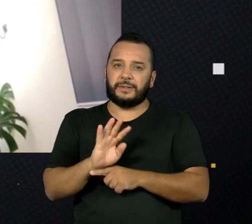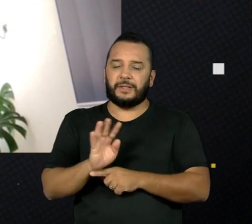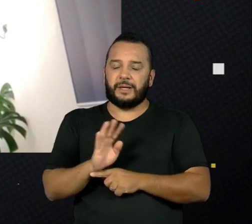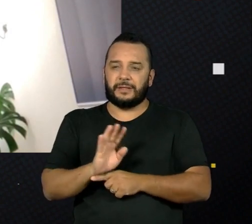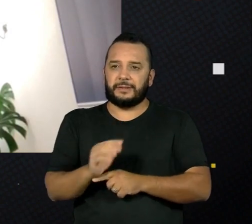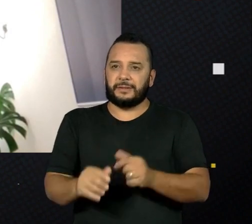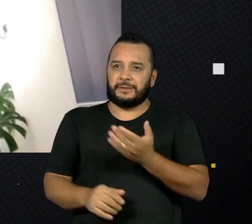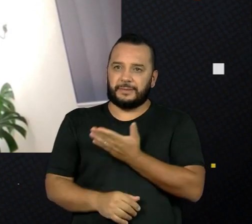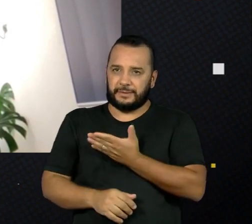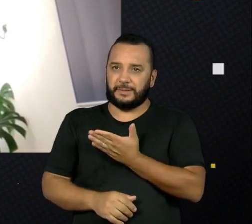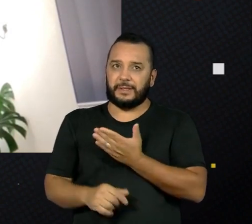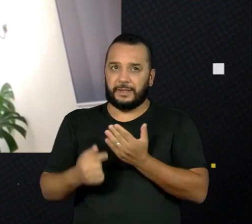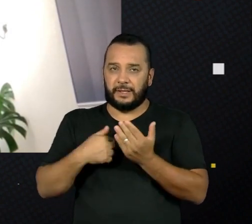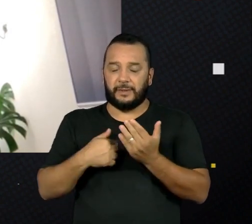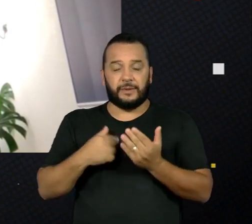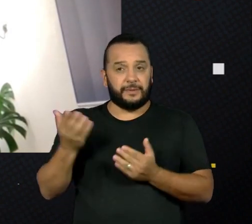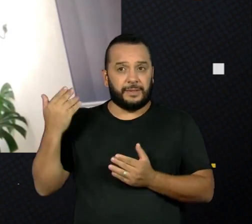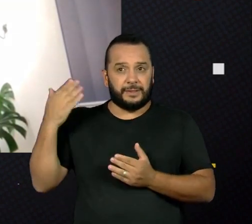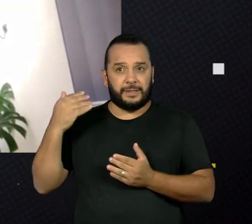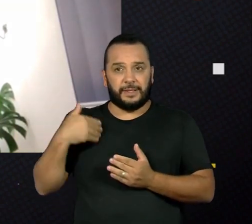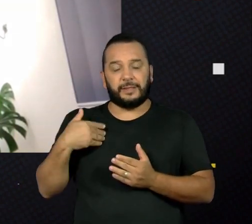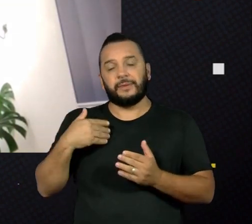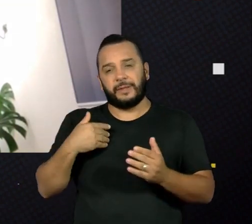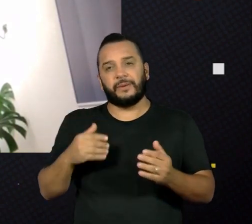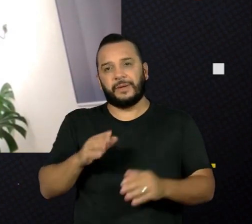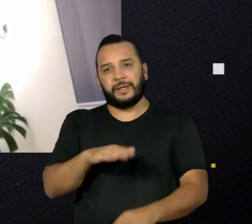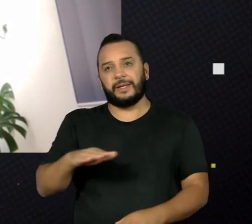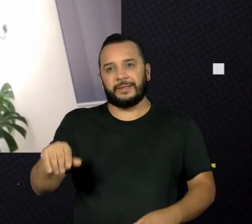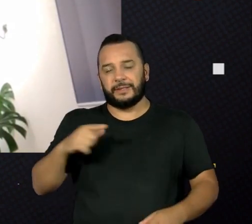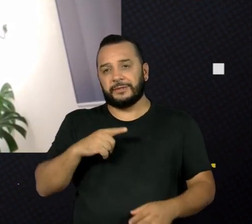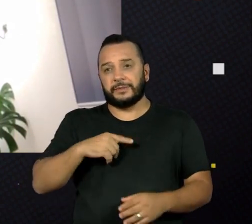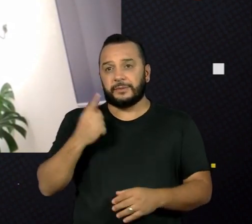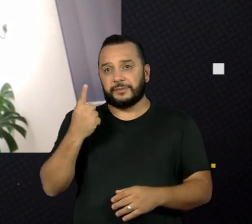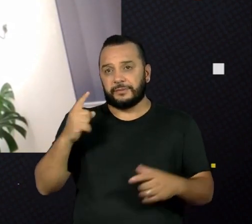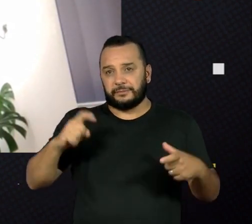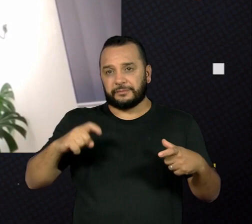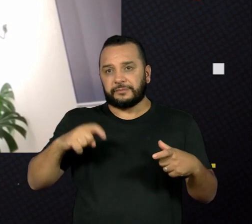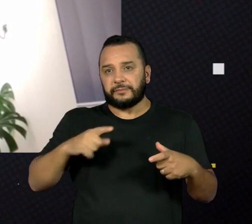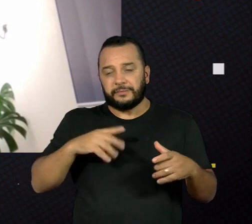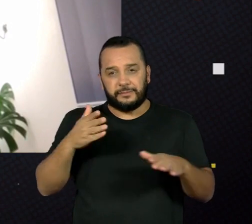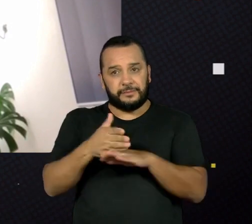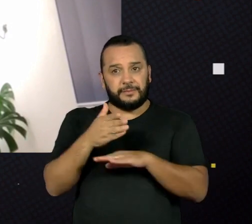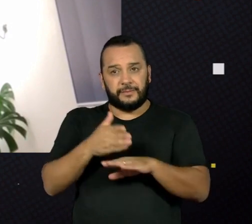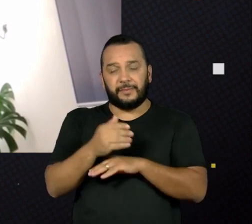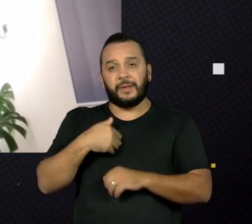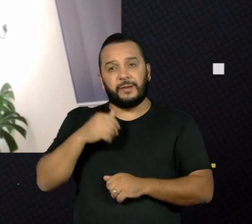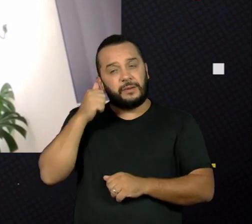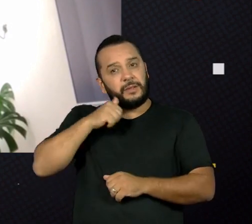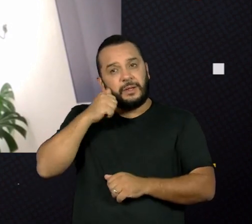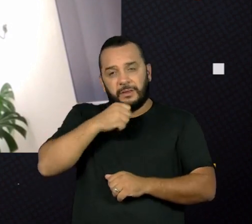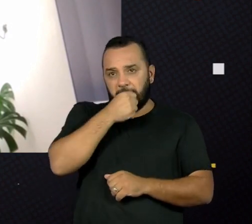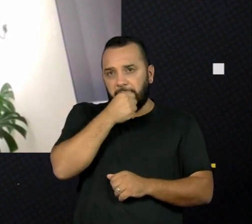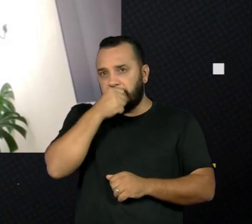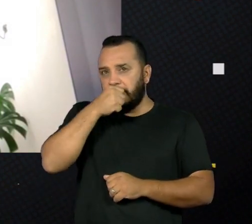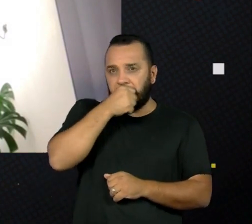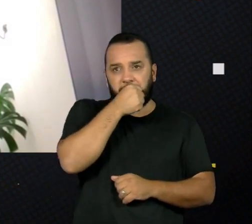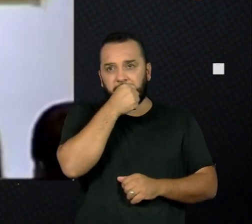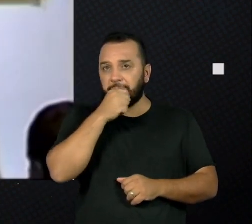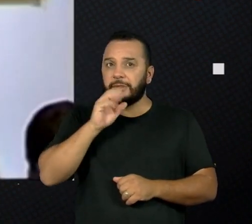infância, eu tinha apenas um disco, que era a Turma do Balão Mágico. E lá tinha a participação de uma cantora chamada Baby Consuelo, que me encantava